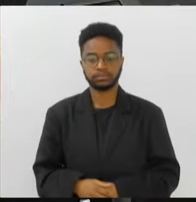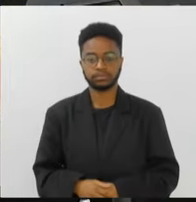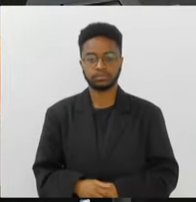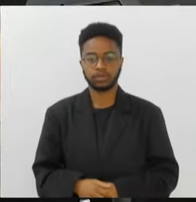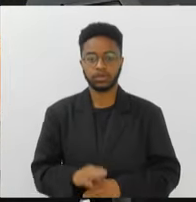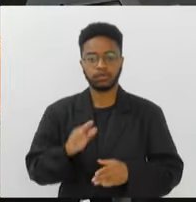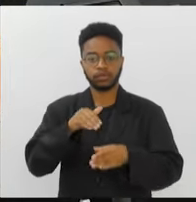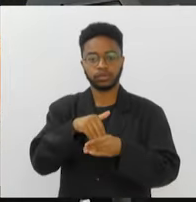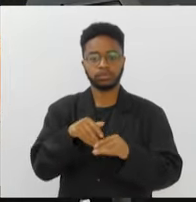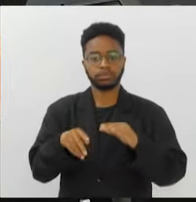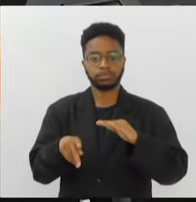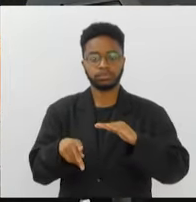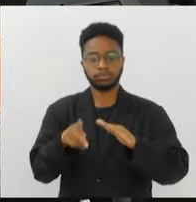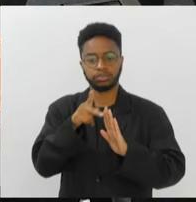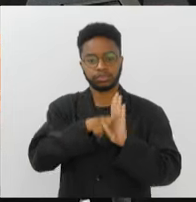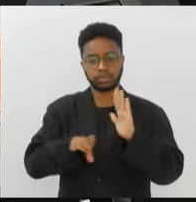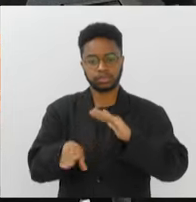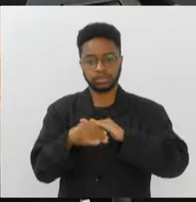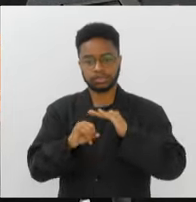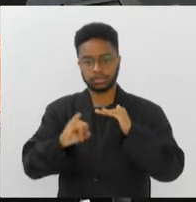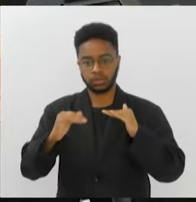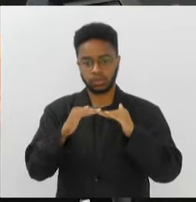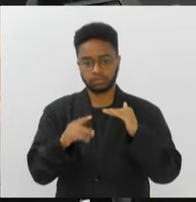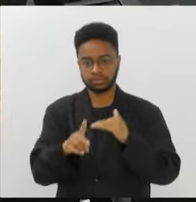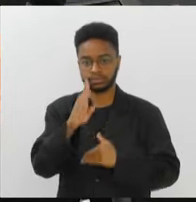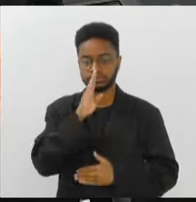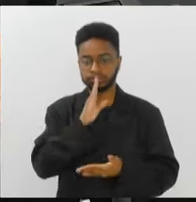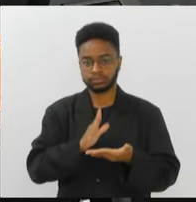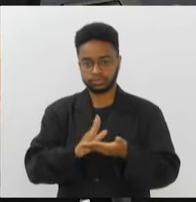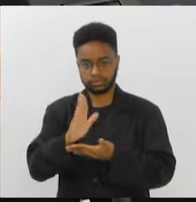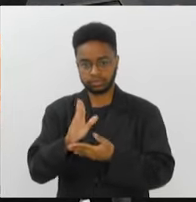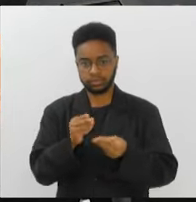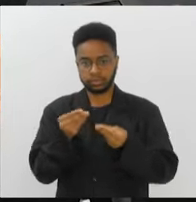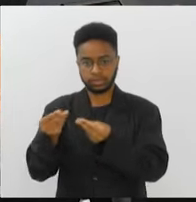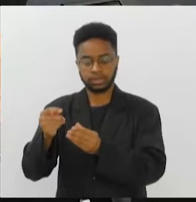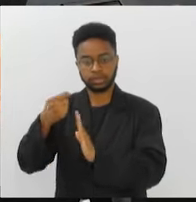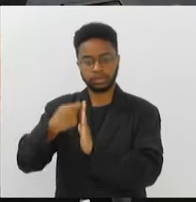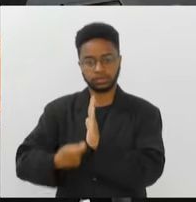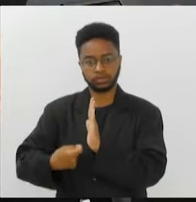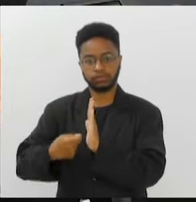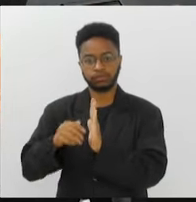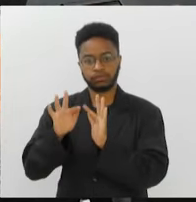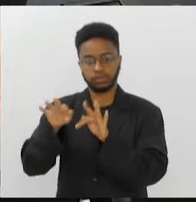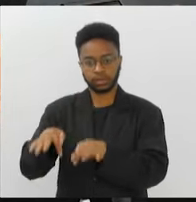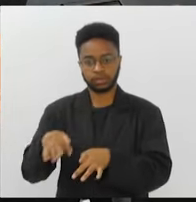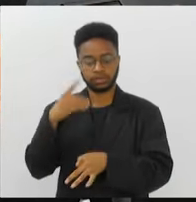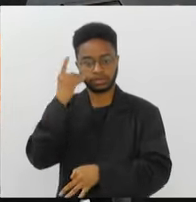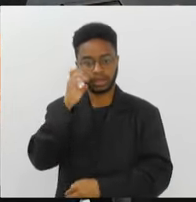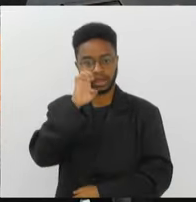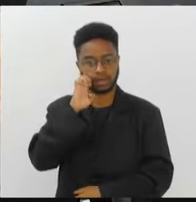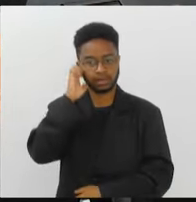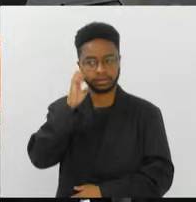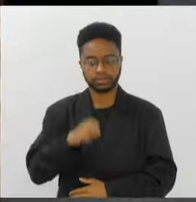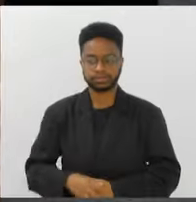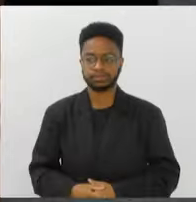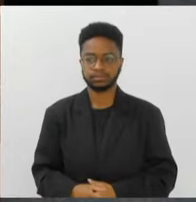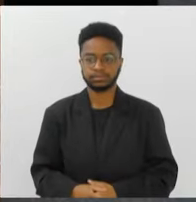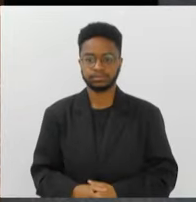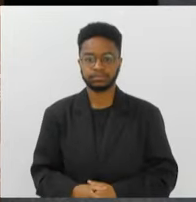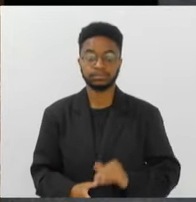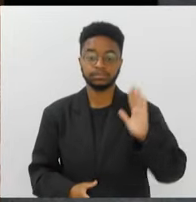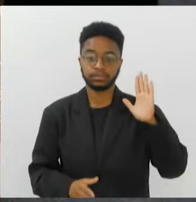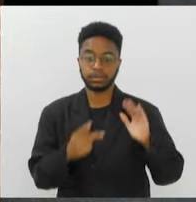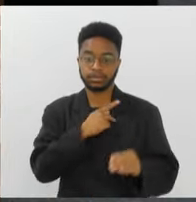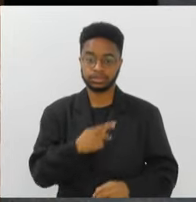assim emendado. Senhores que aprovam, permaneçam como estão. Aprovado. Vai a redação final. Deputada Élica Takimoto, por favor. Presidente,